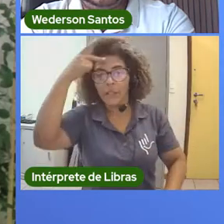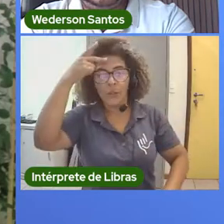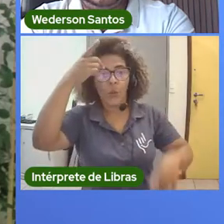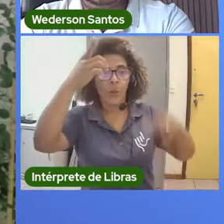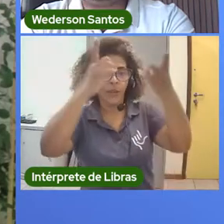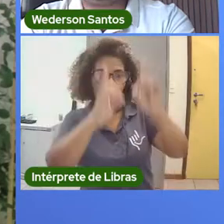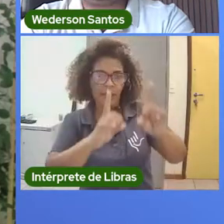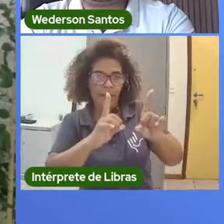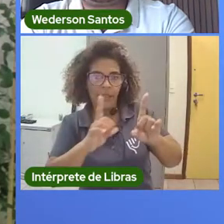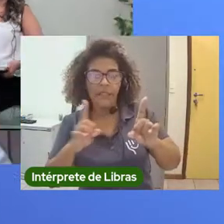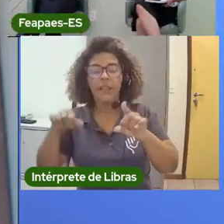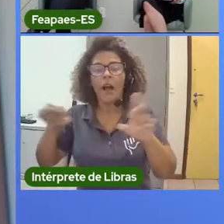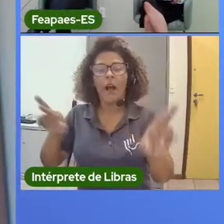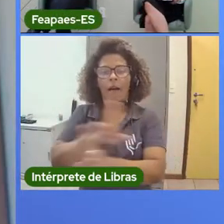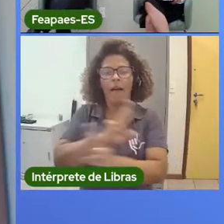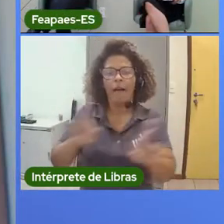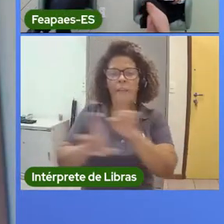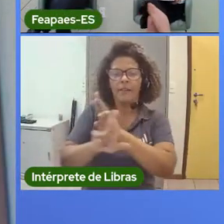do trabalho.